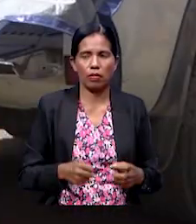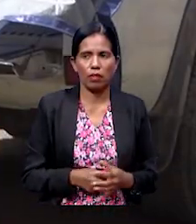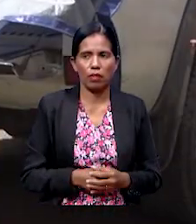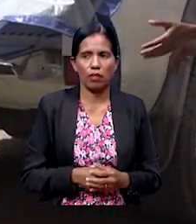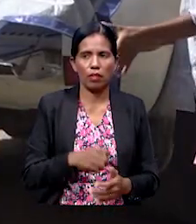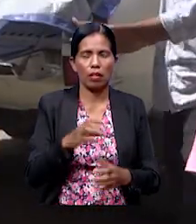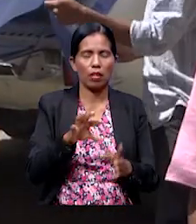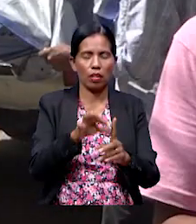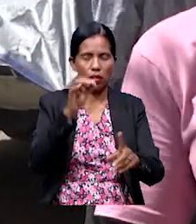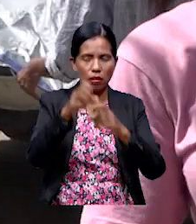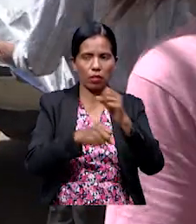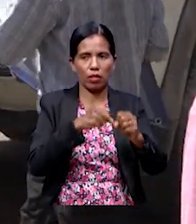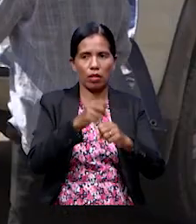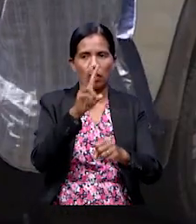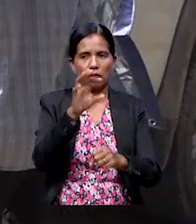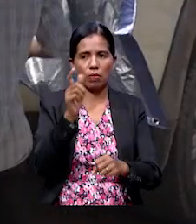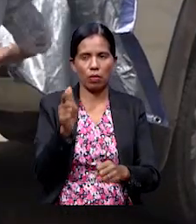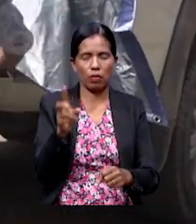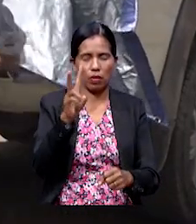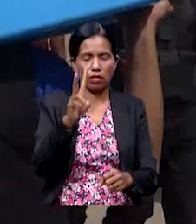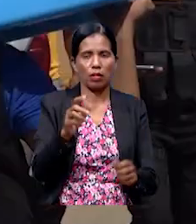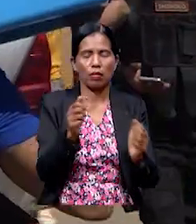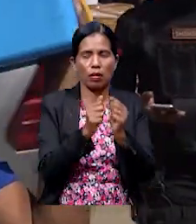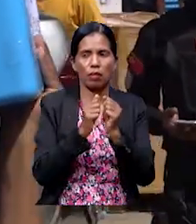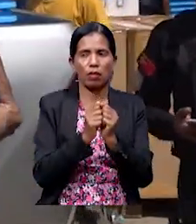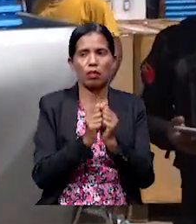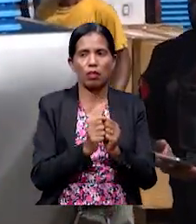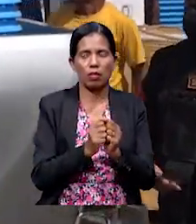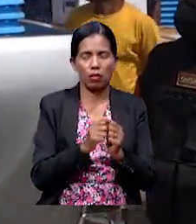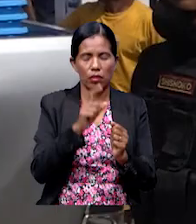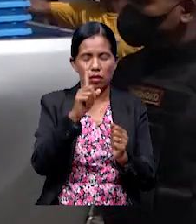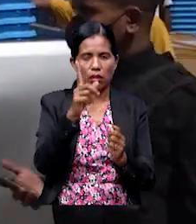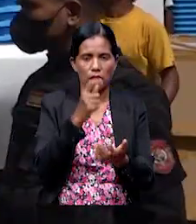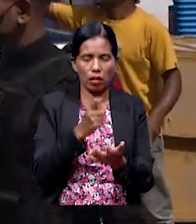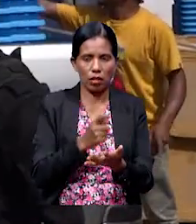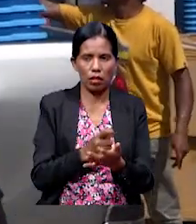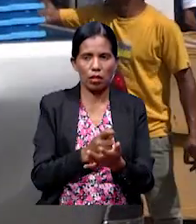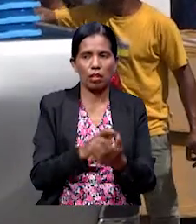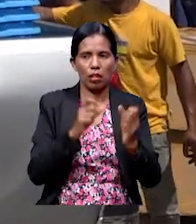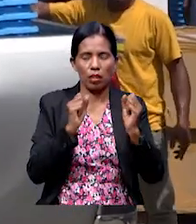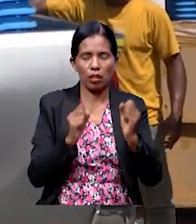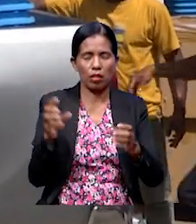tina rihun rua rua nulo resin rua né, eleitor hamutu krihun atu sualu resin. Mas se